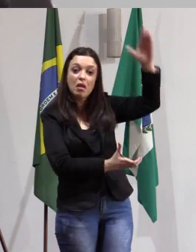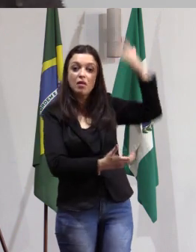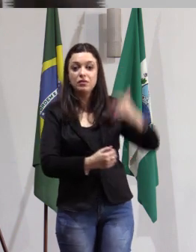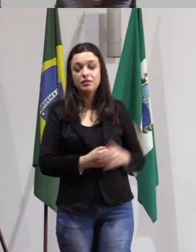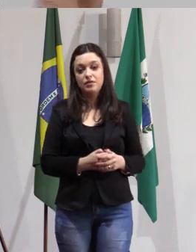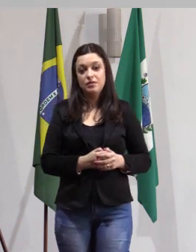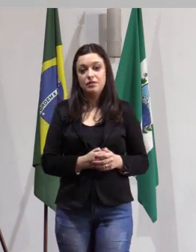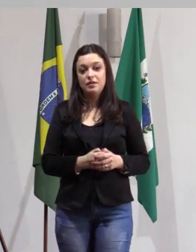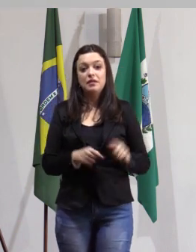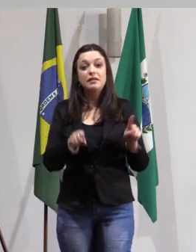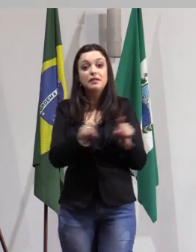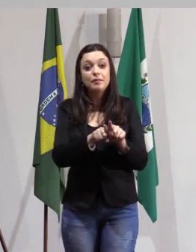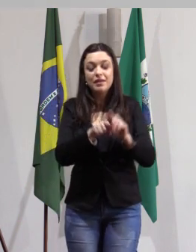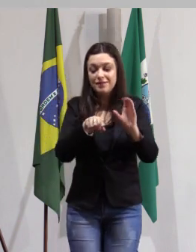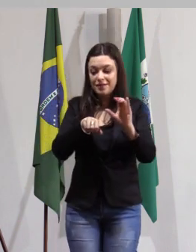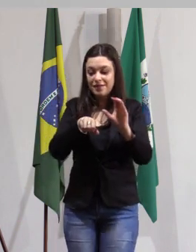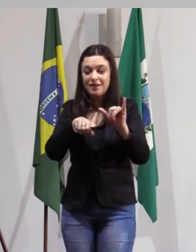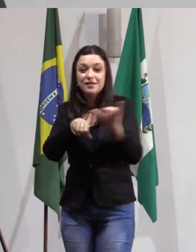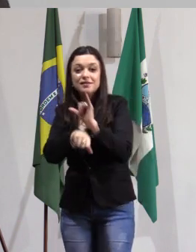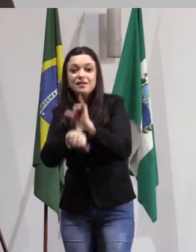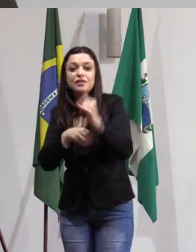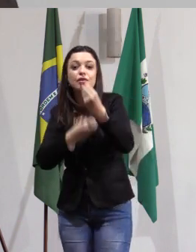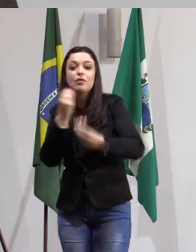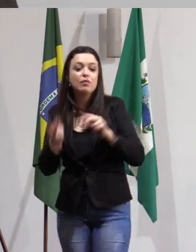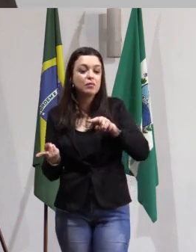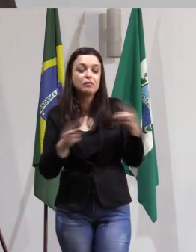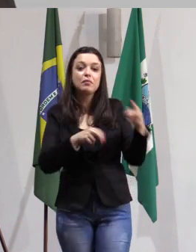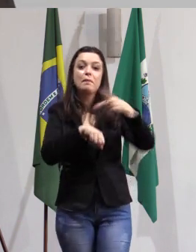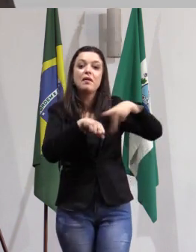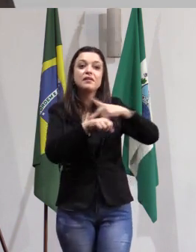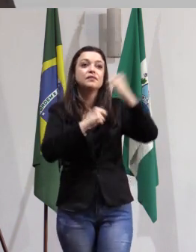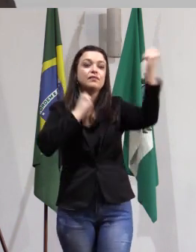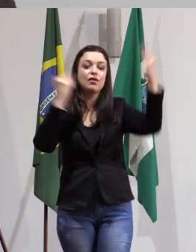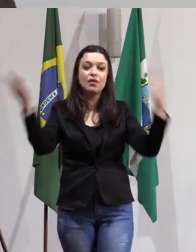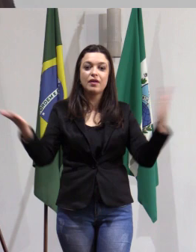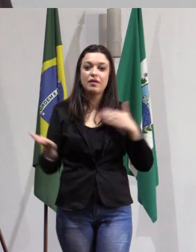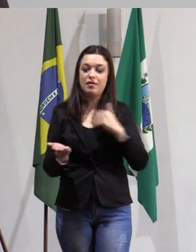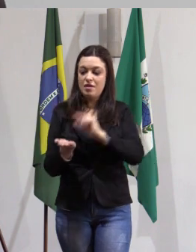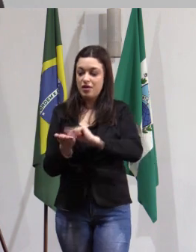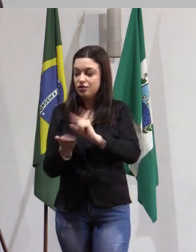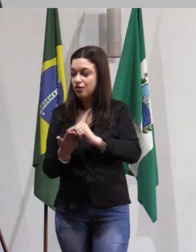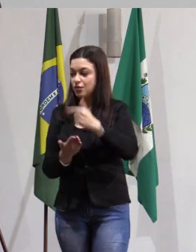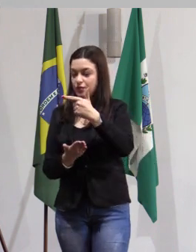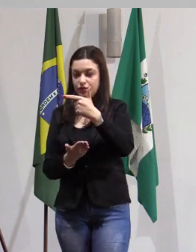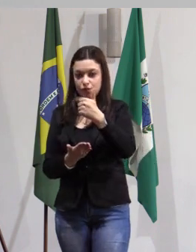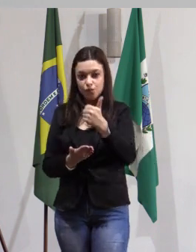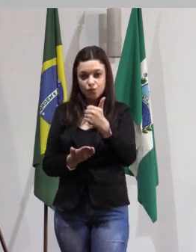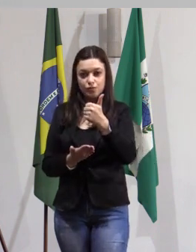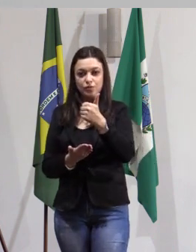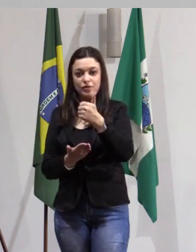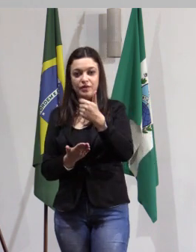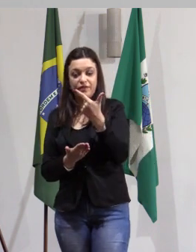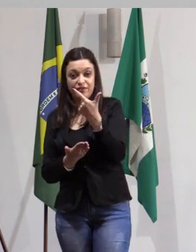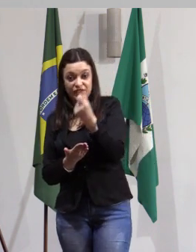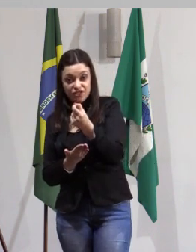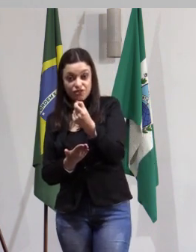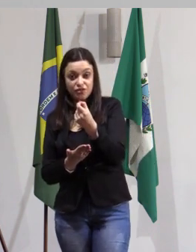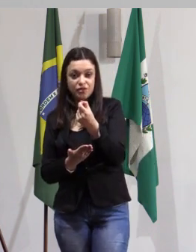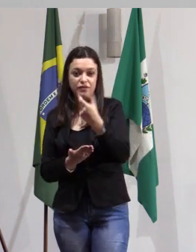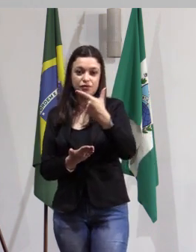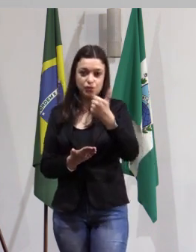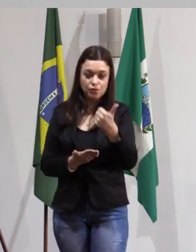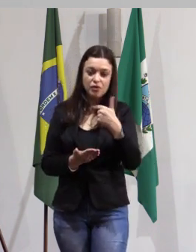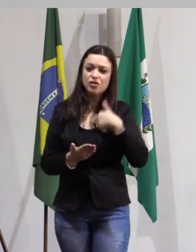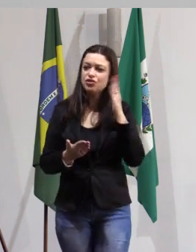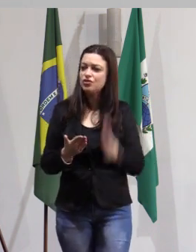royalties, estratégias de internacionalização, previstas no artigo 20 e 21, existe uma quantidade de